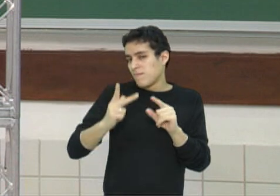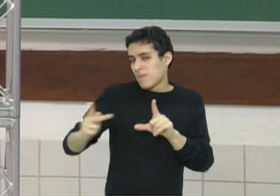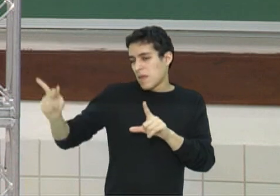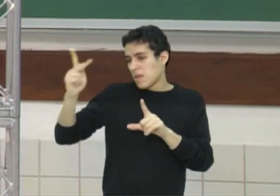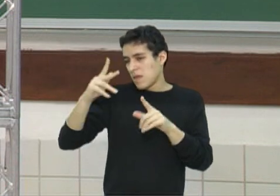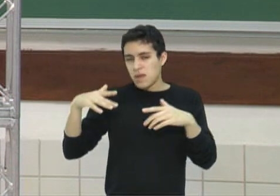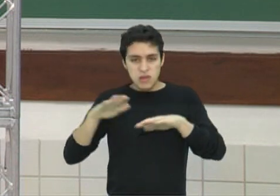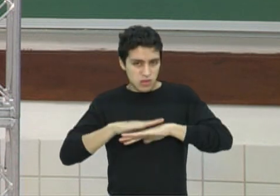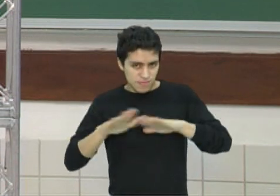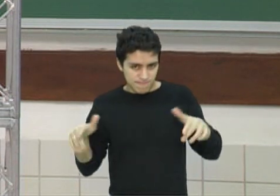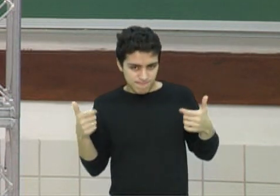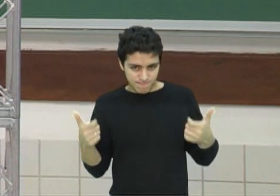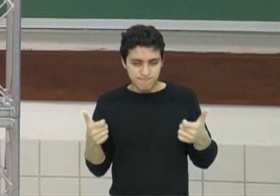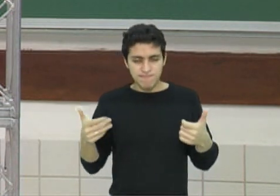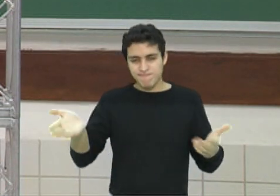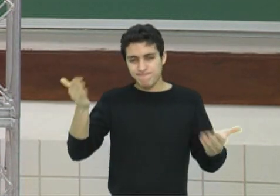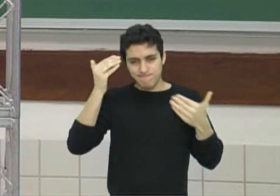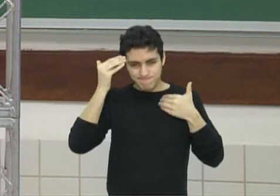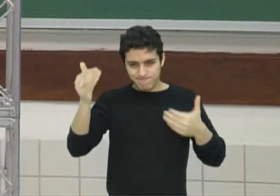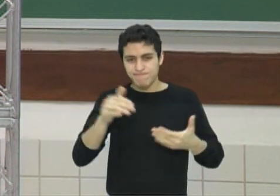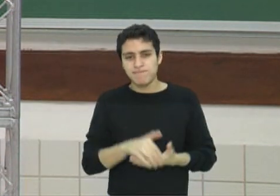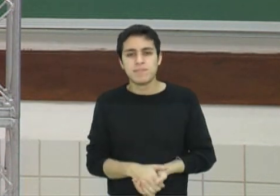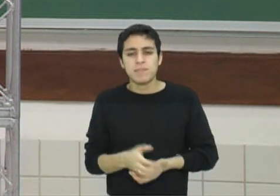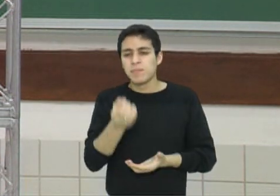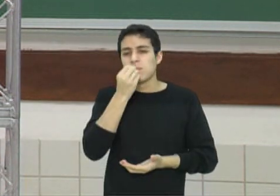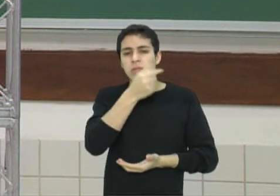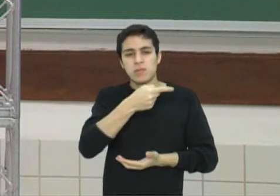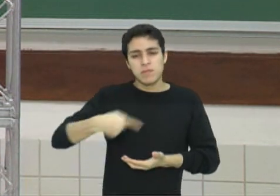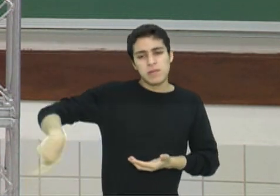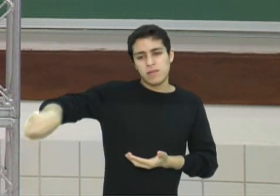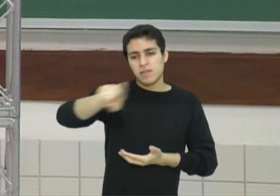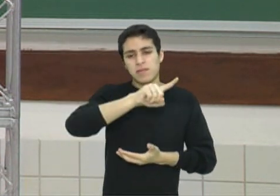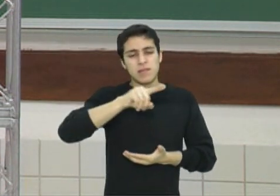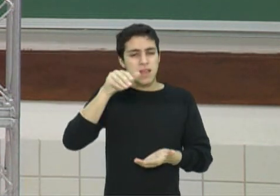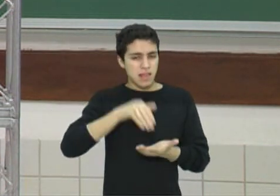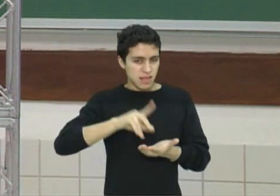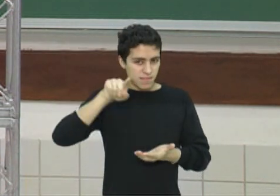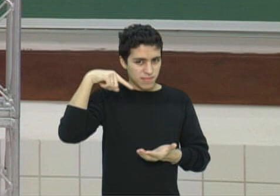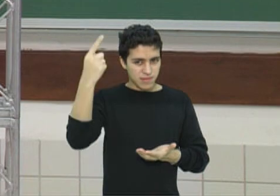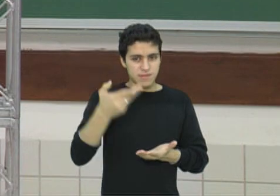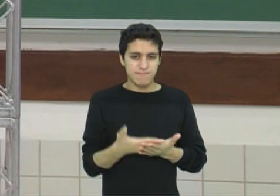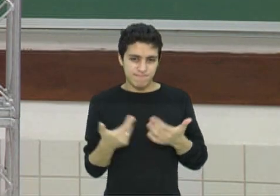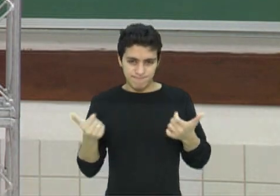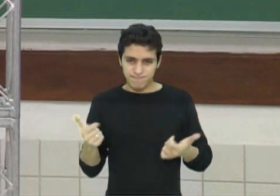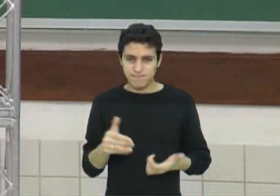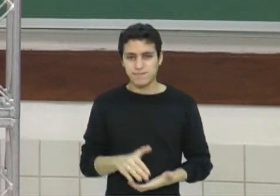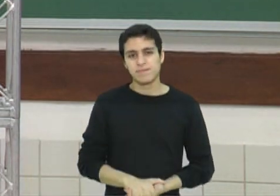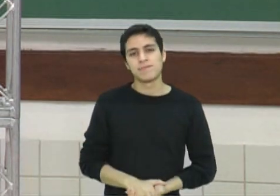E acabou, gente. Muito obrigado, uma boa semana para todos, até a próxima aula.